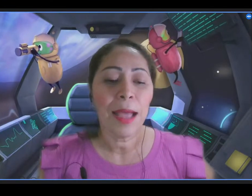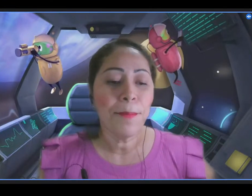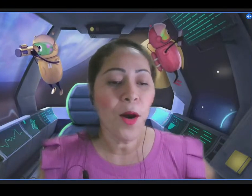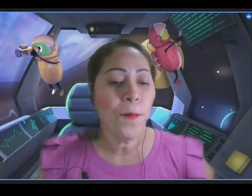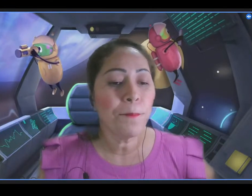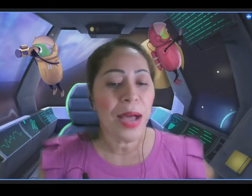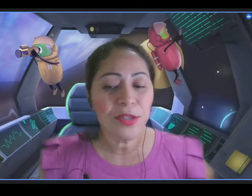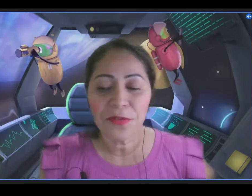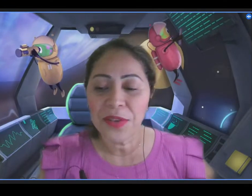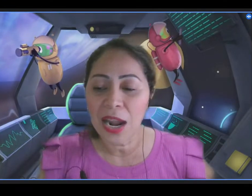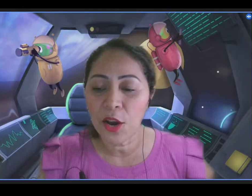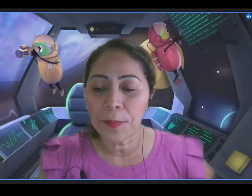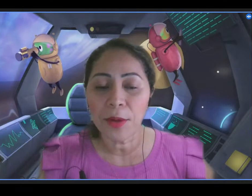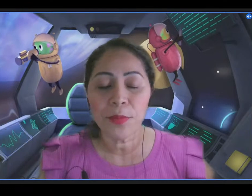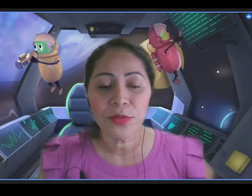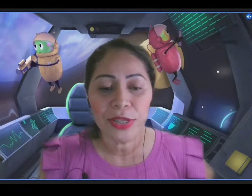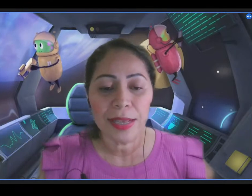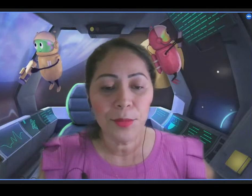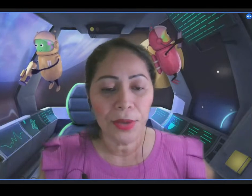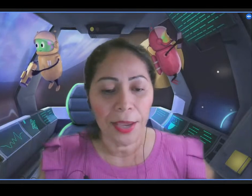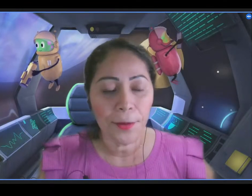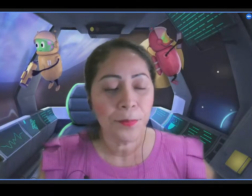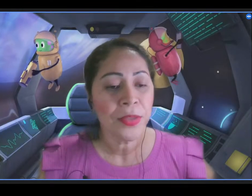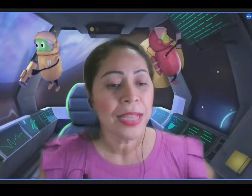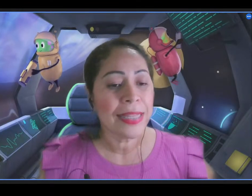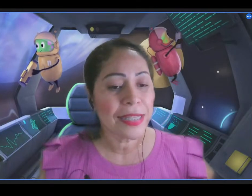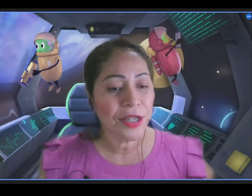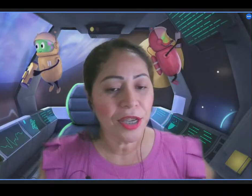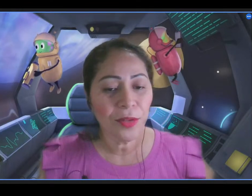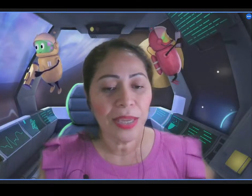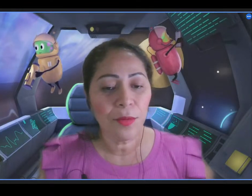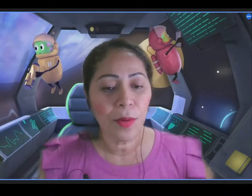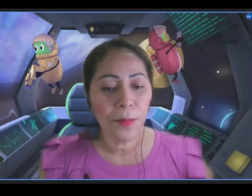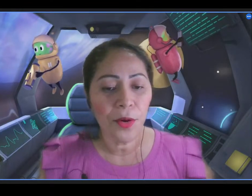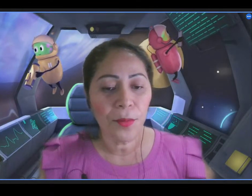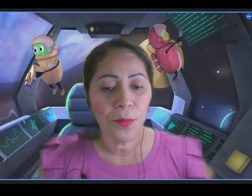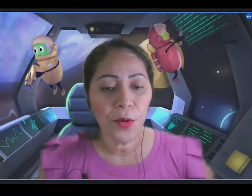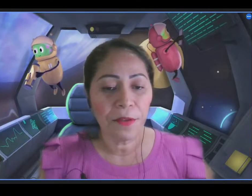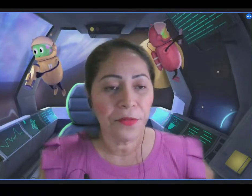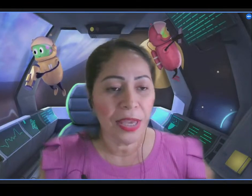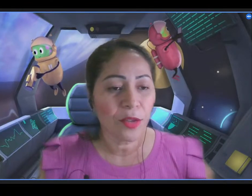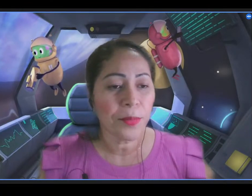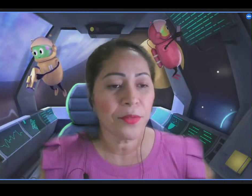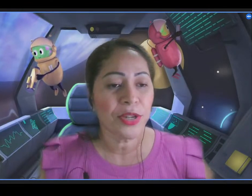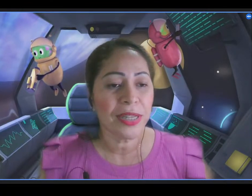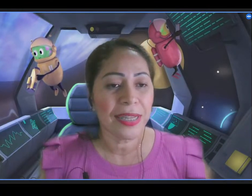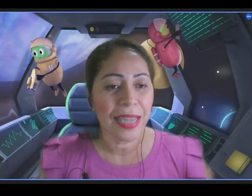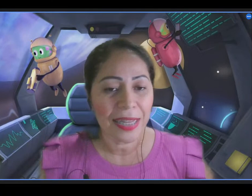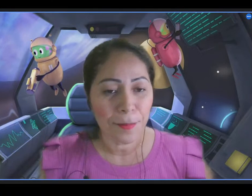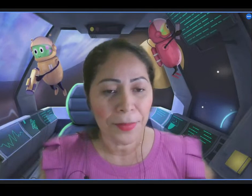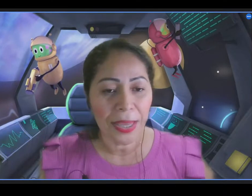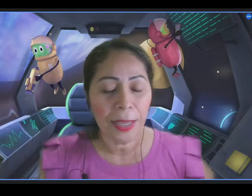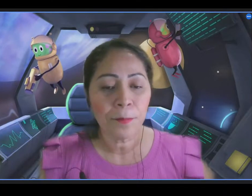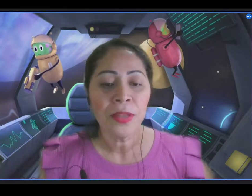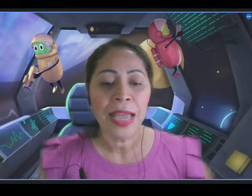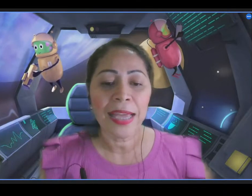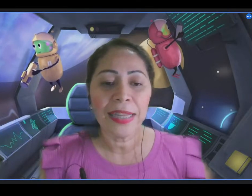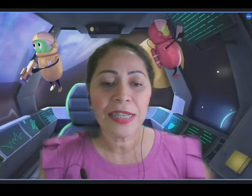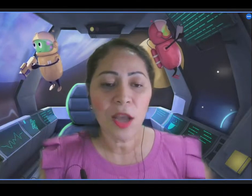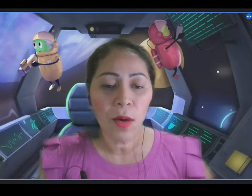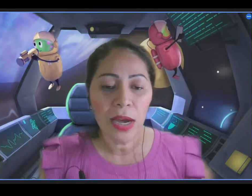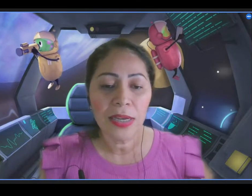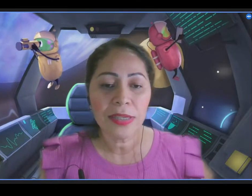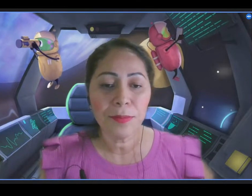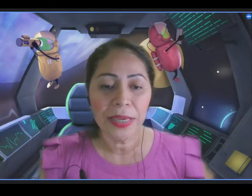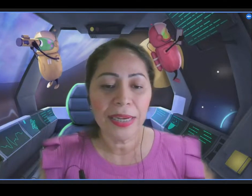Tá bom? Passo a fala agora para o professor Samuel, desejando ele um bom evento, a professora Daniele também. Agradeço